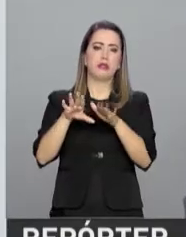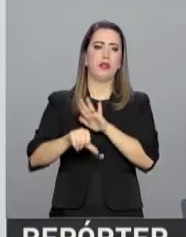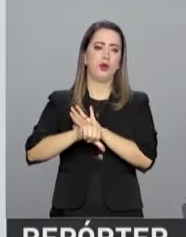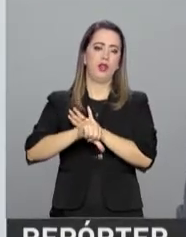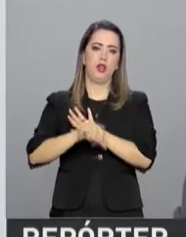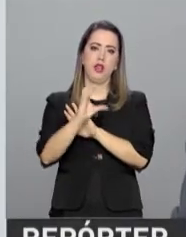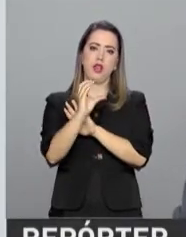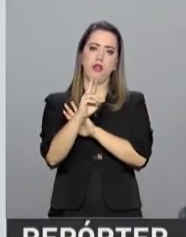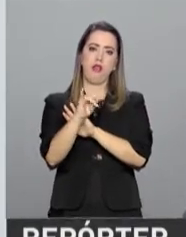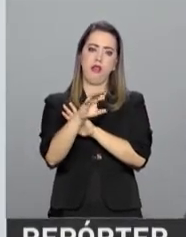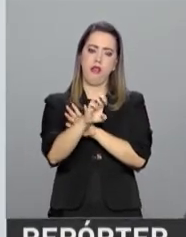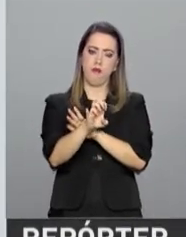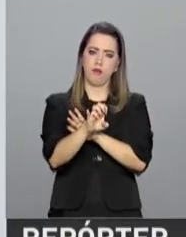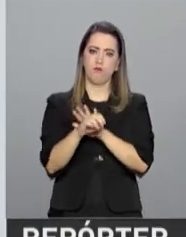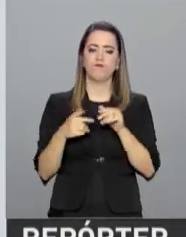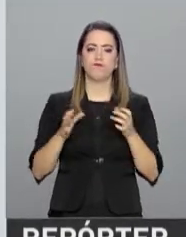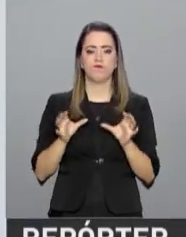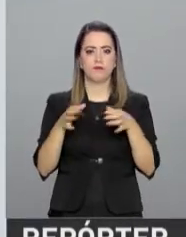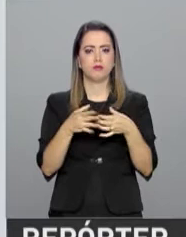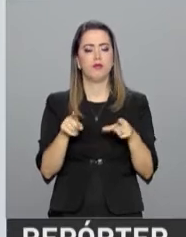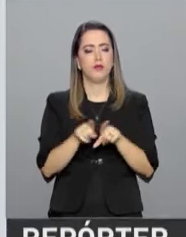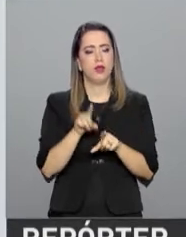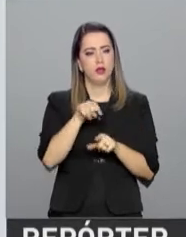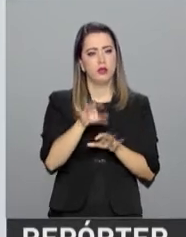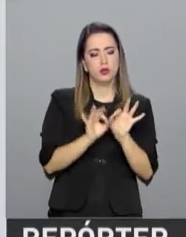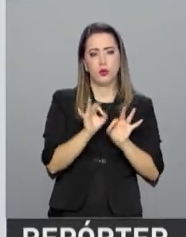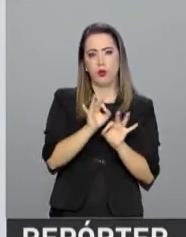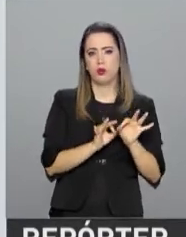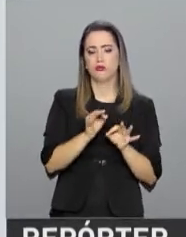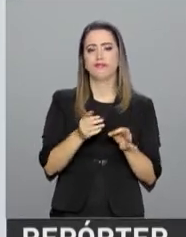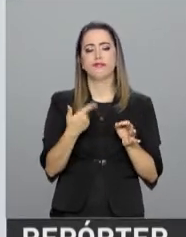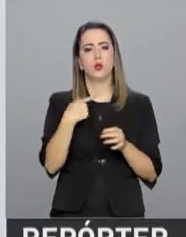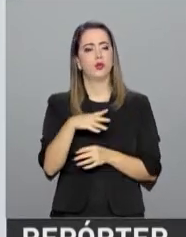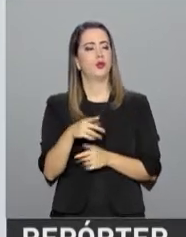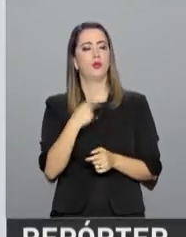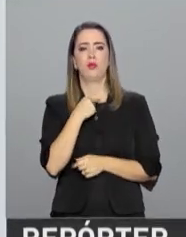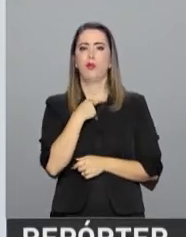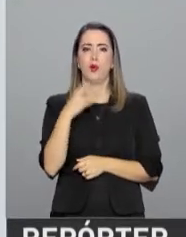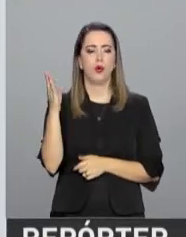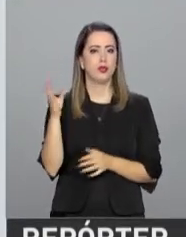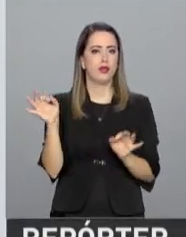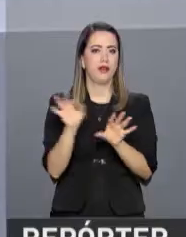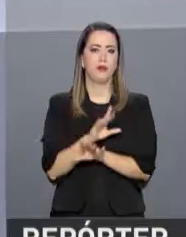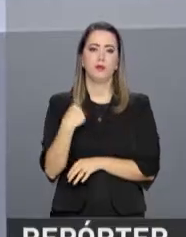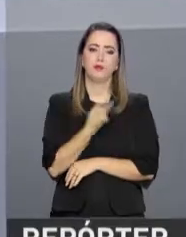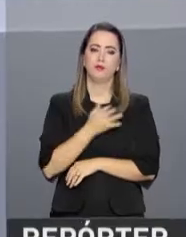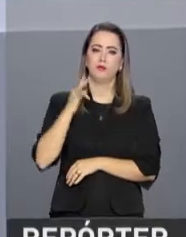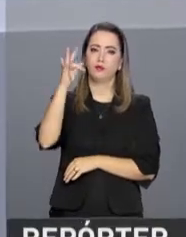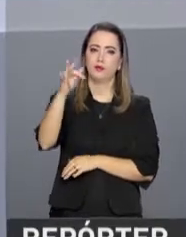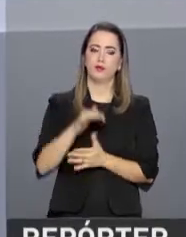estas quadrilhas organizadas estas organizações criminosas não mataram o nosso futuro